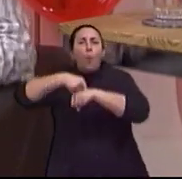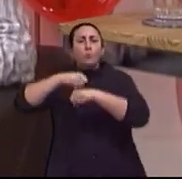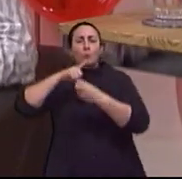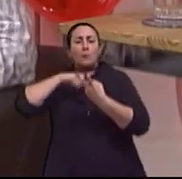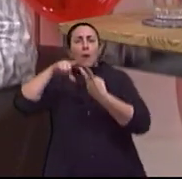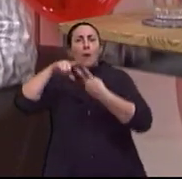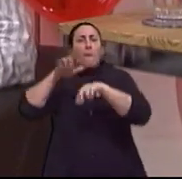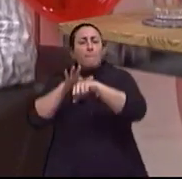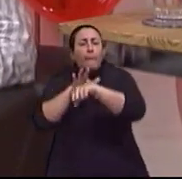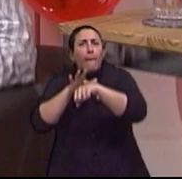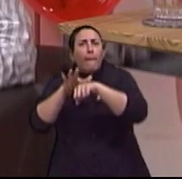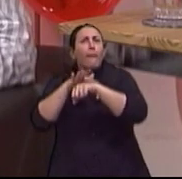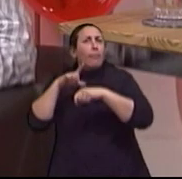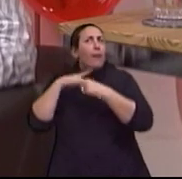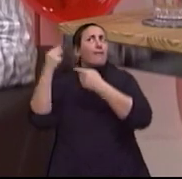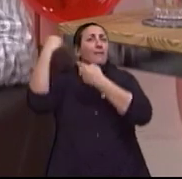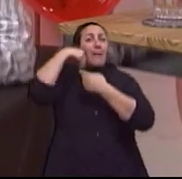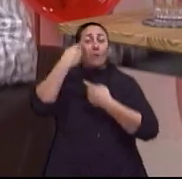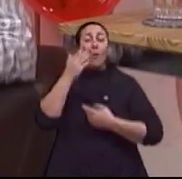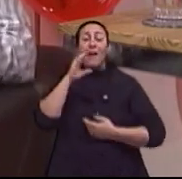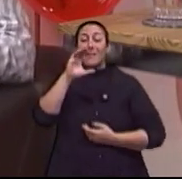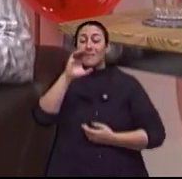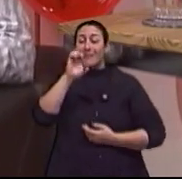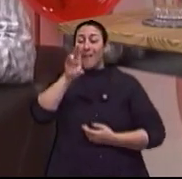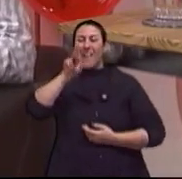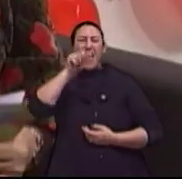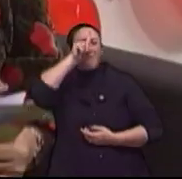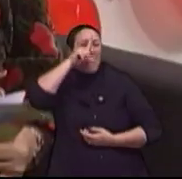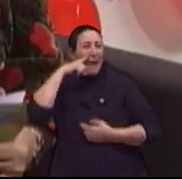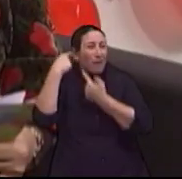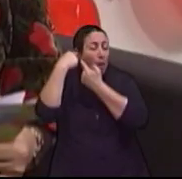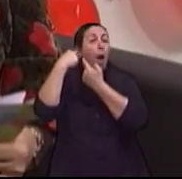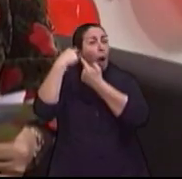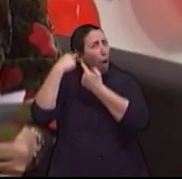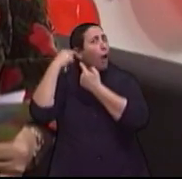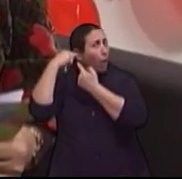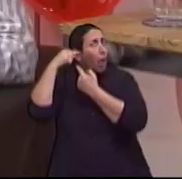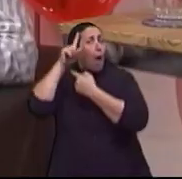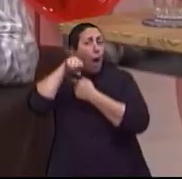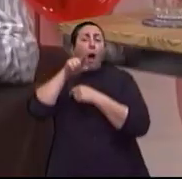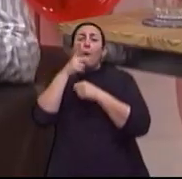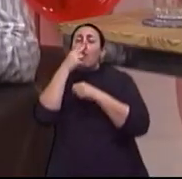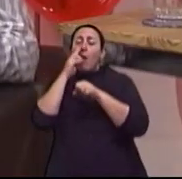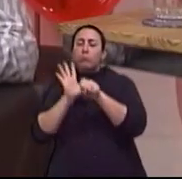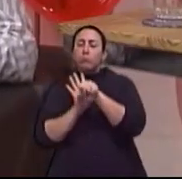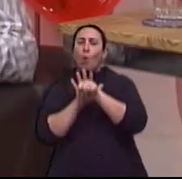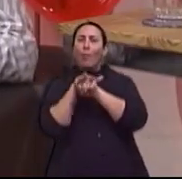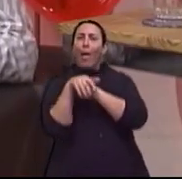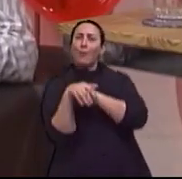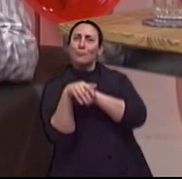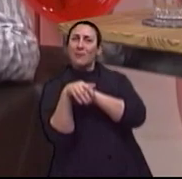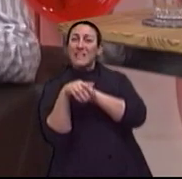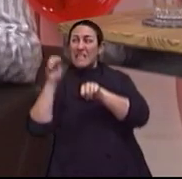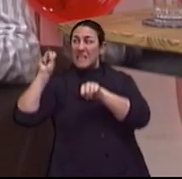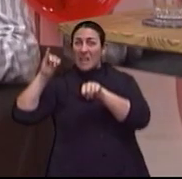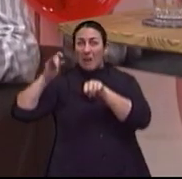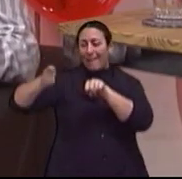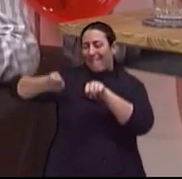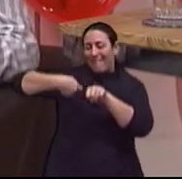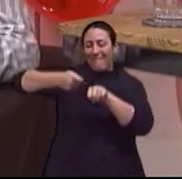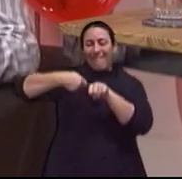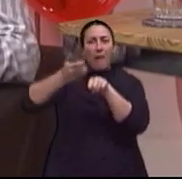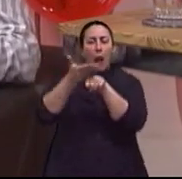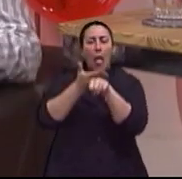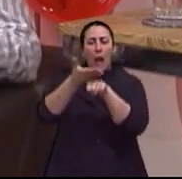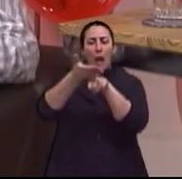proteção Ela não é uma sujeira né então quanto mais o corpo é sábio ele produz o que precisa Certeza então quanto mais se tira mais vai